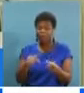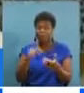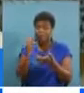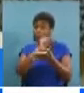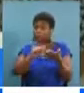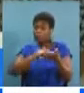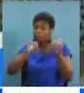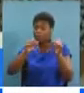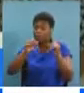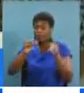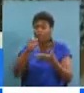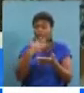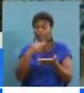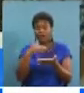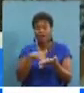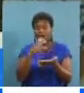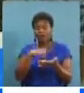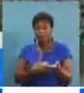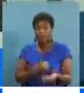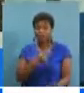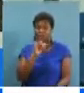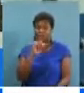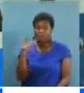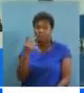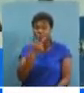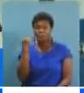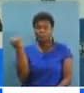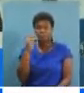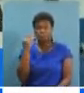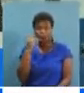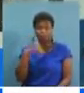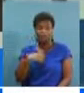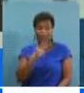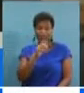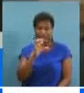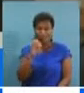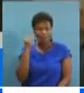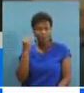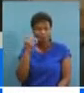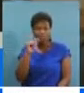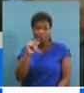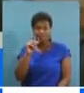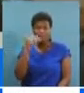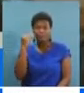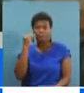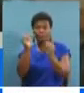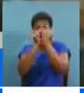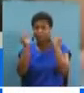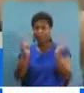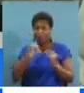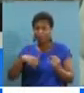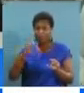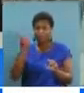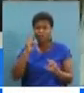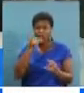tarde entre Cabo Verde Airlines e duas instituições financeiras nacionais, ou seja, Ecobank e Banco Internacional de Cabo Verde,